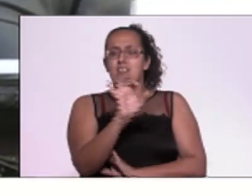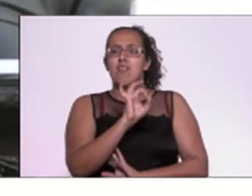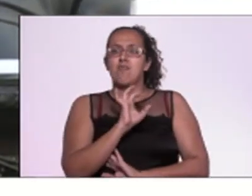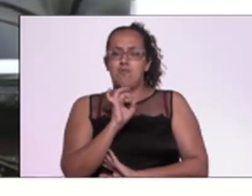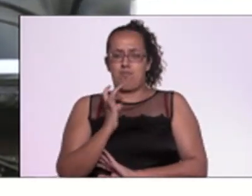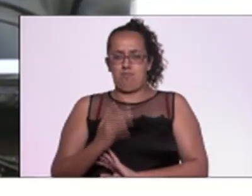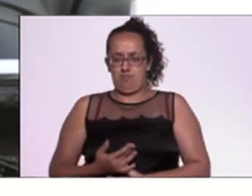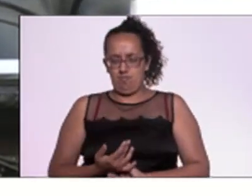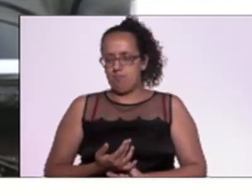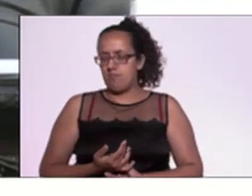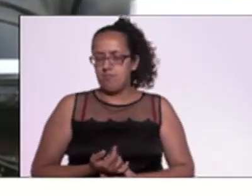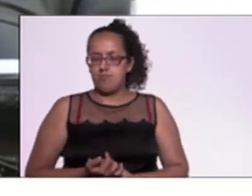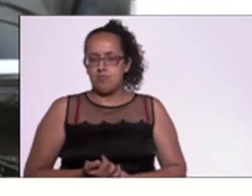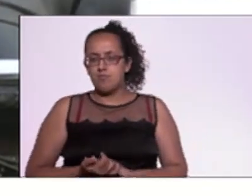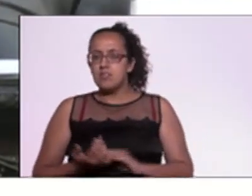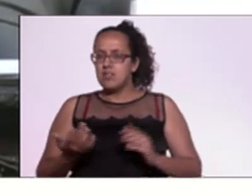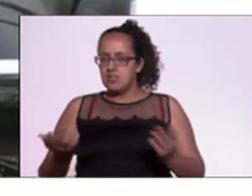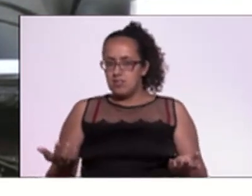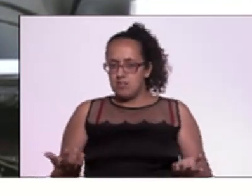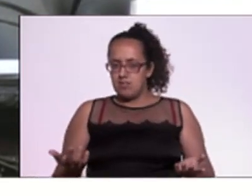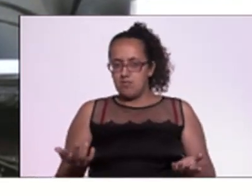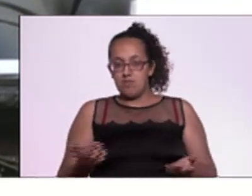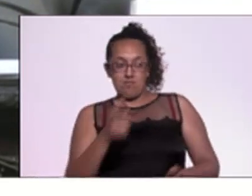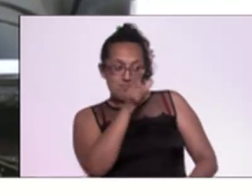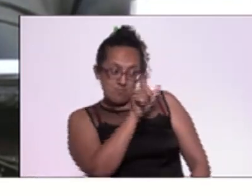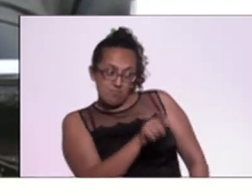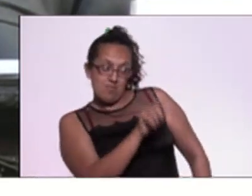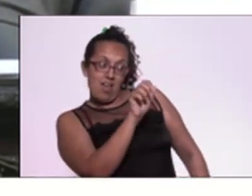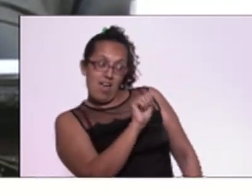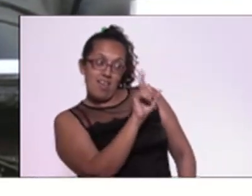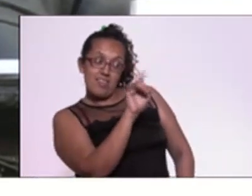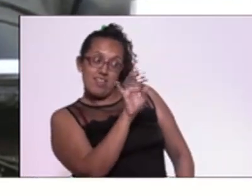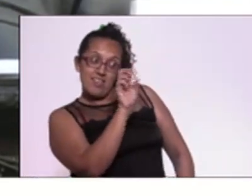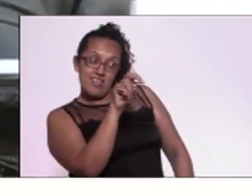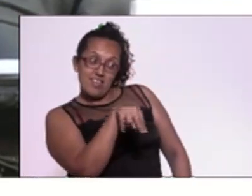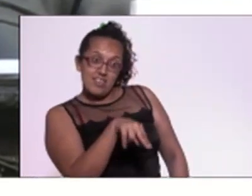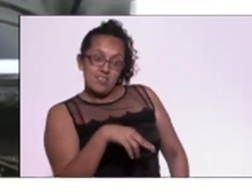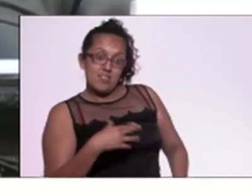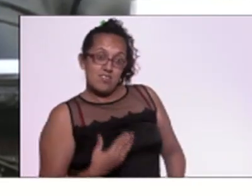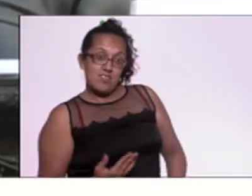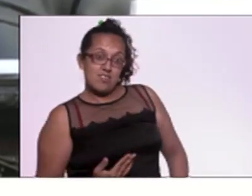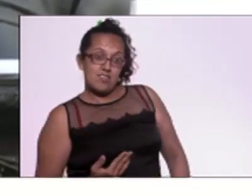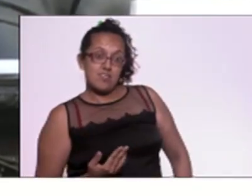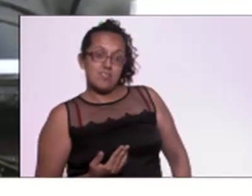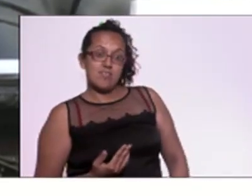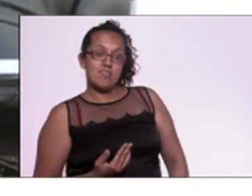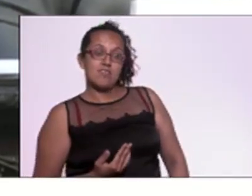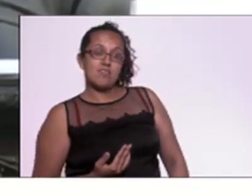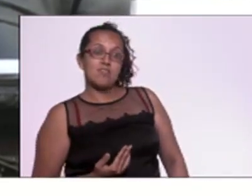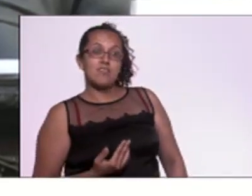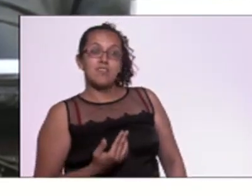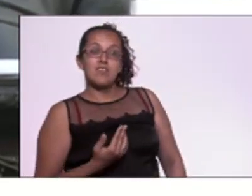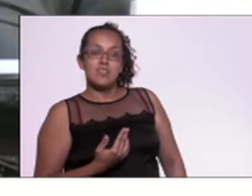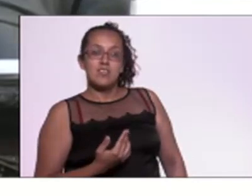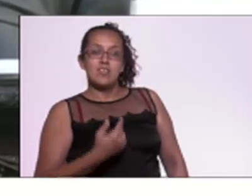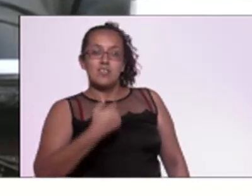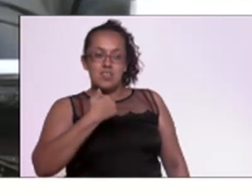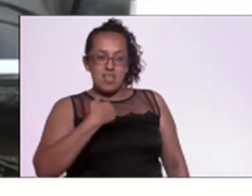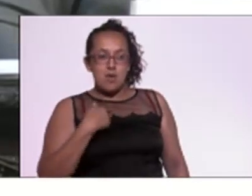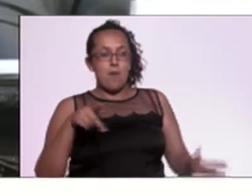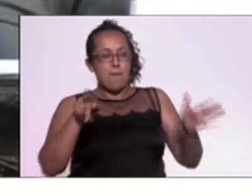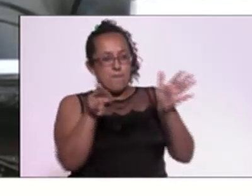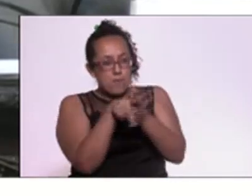né? Antes a gente era contra tudo, até contra nós mesmos. E você vai aprendendo a ver que tem um monte de gente